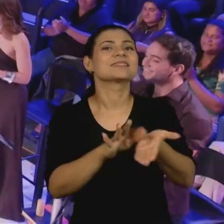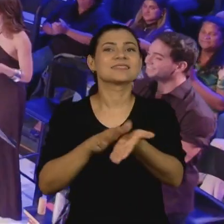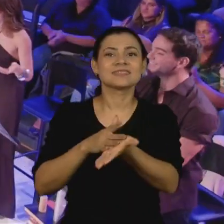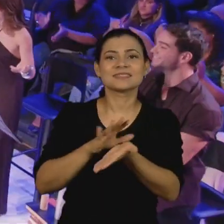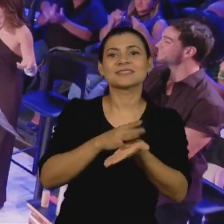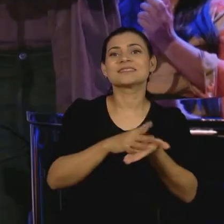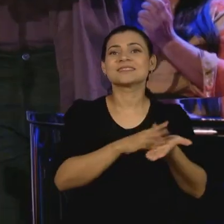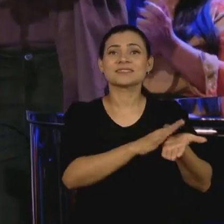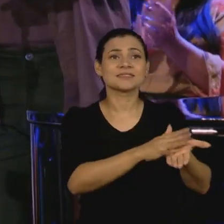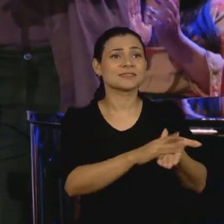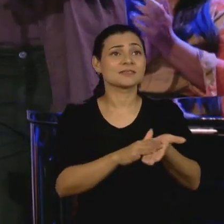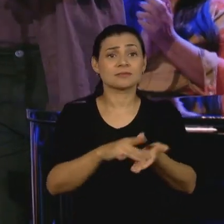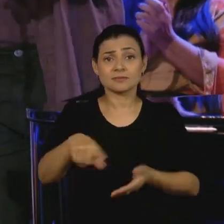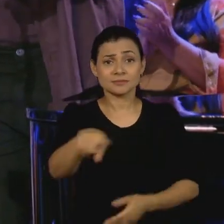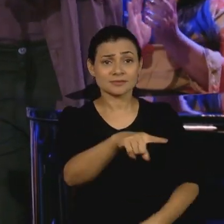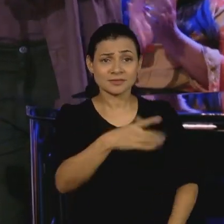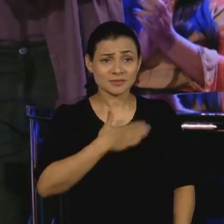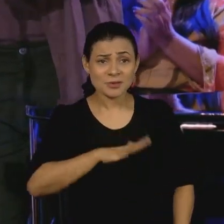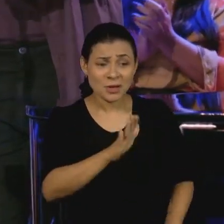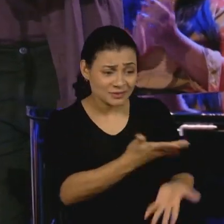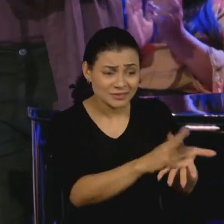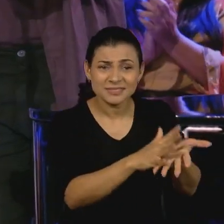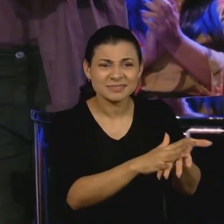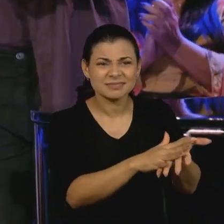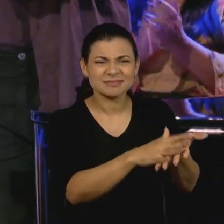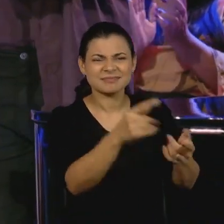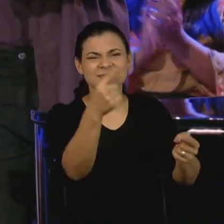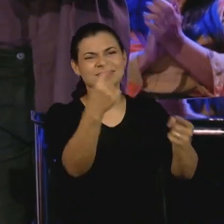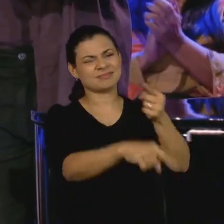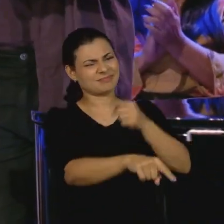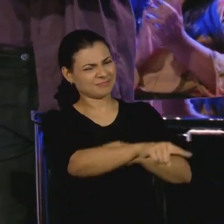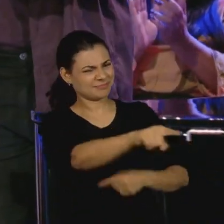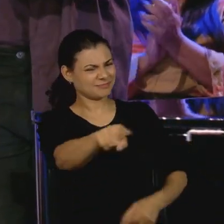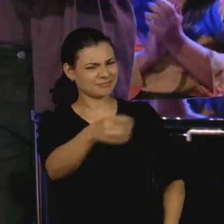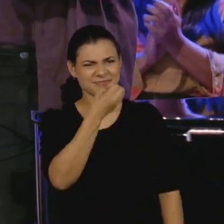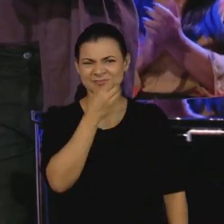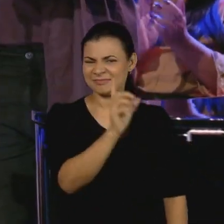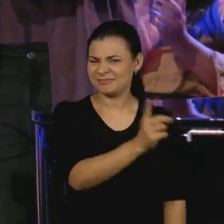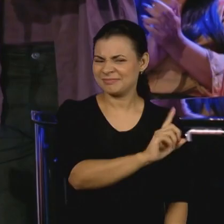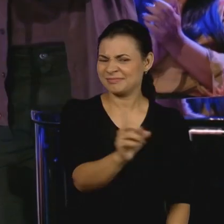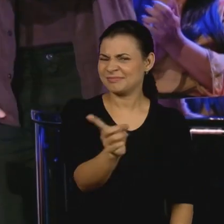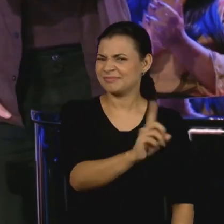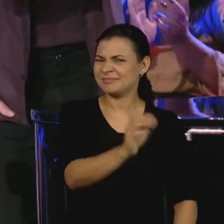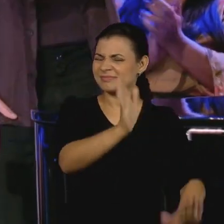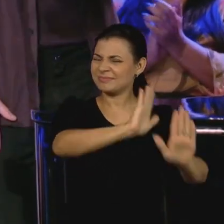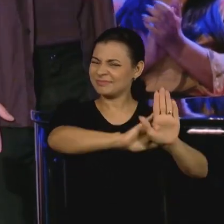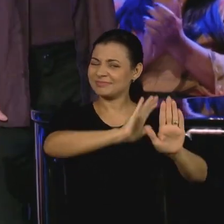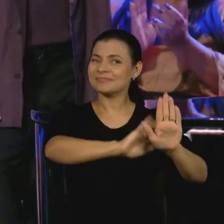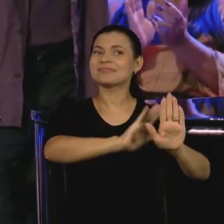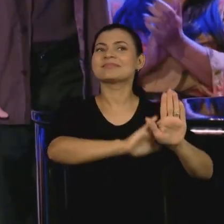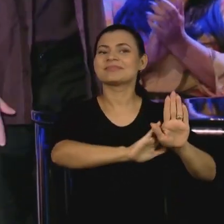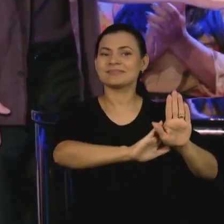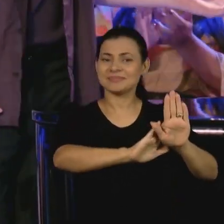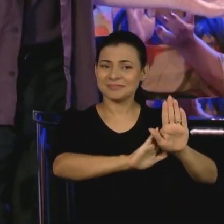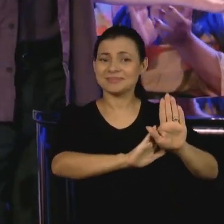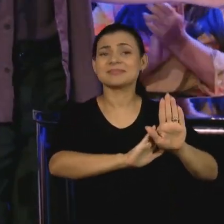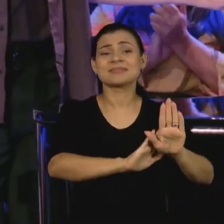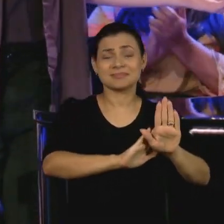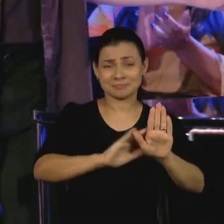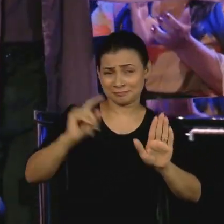bole. Quem não gosta de samba, bom sujeito não é. É ruim